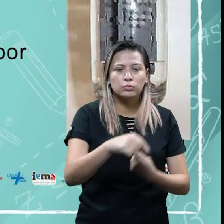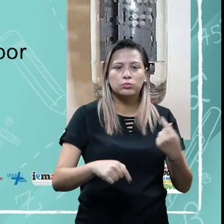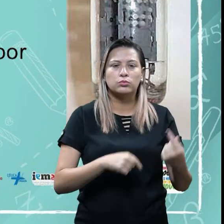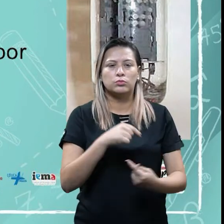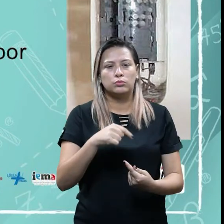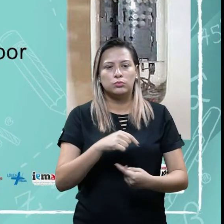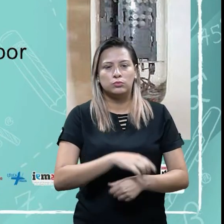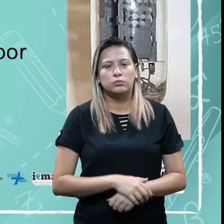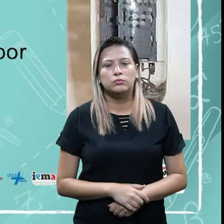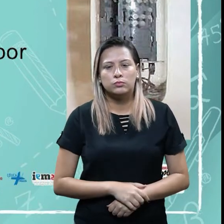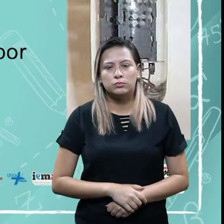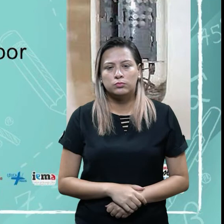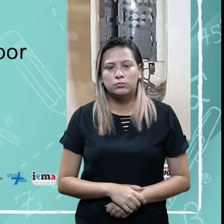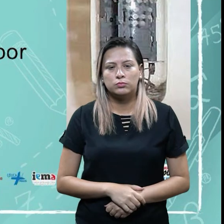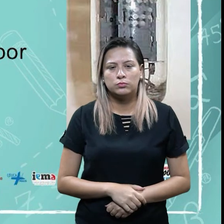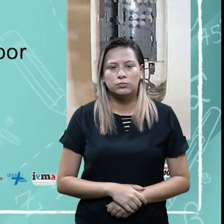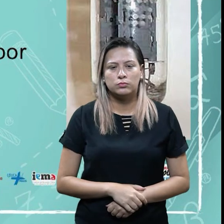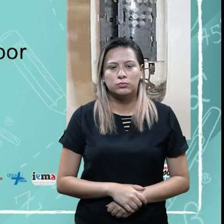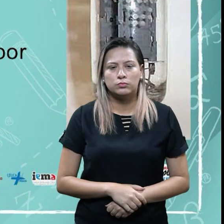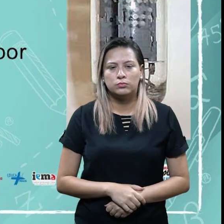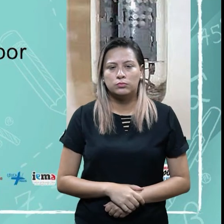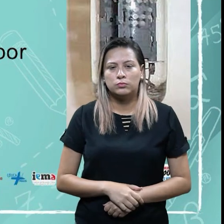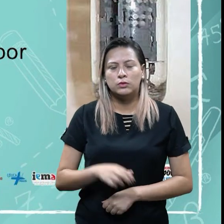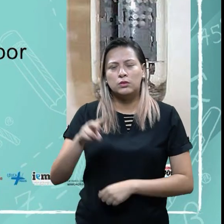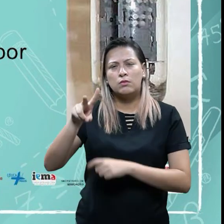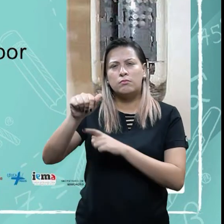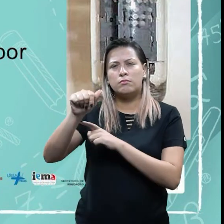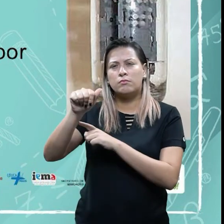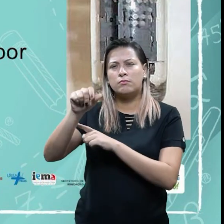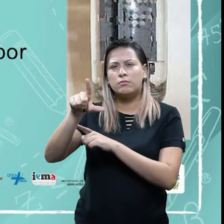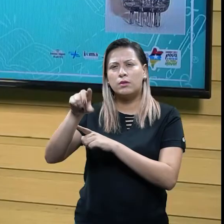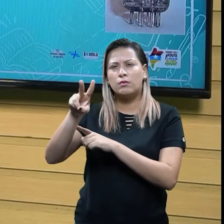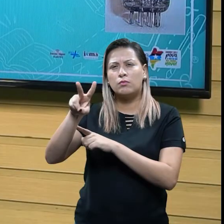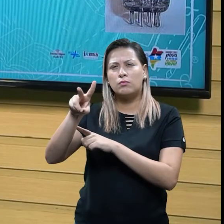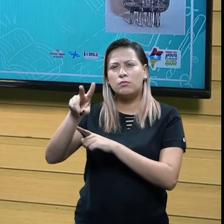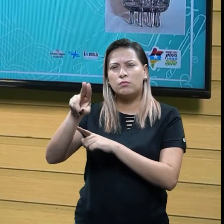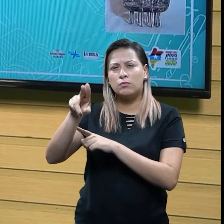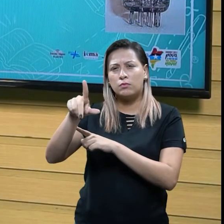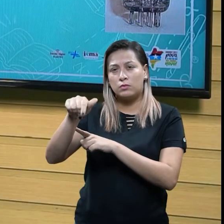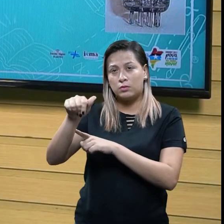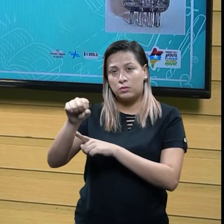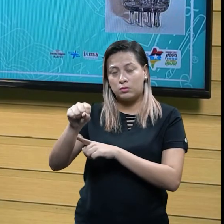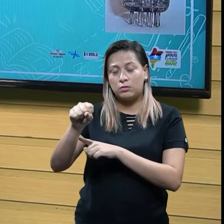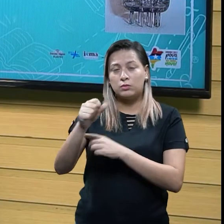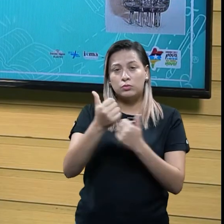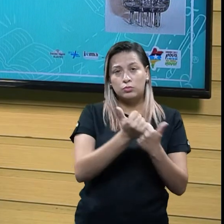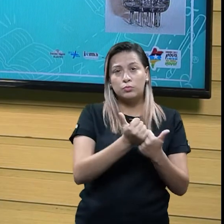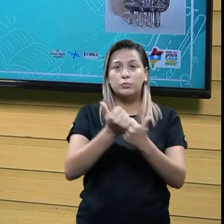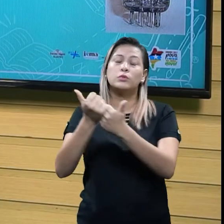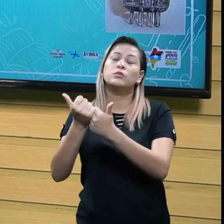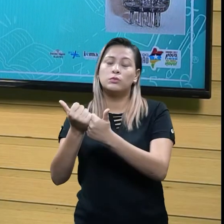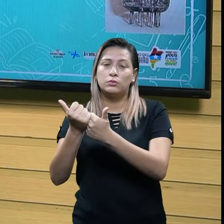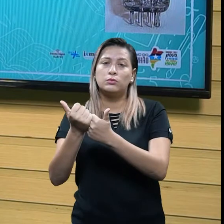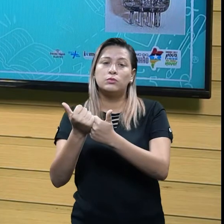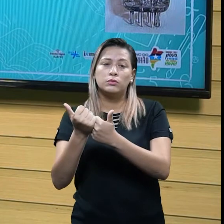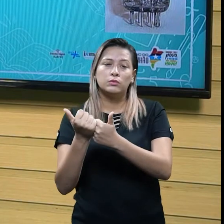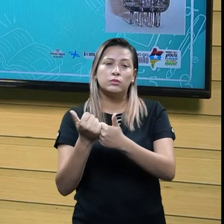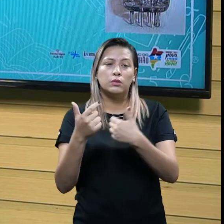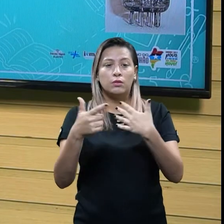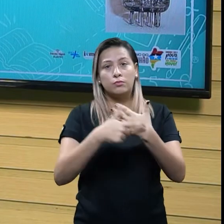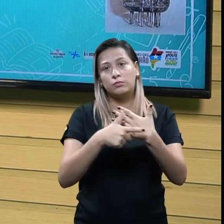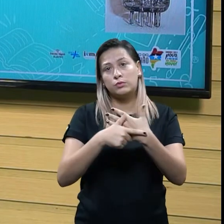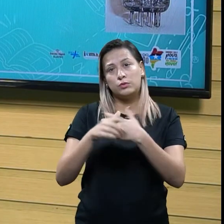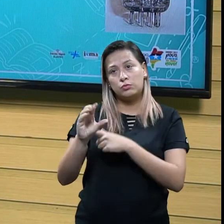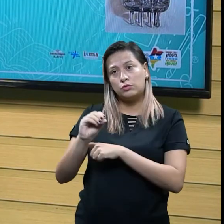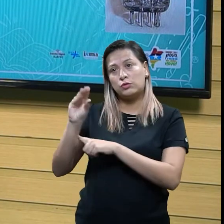de fluxos elétricos no vácuo. Tá? Essas válvulas, elas substituíam o papel de ligar e desligar, elas